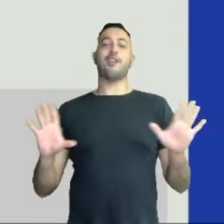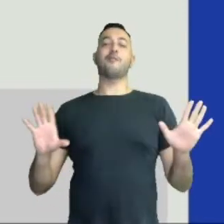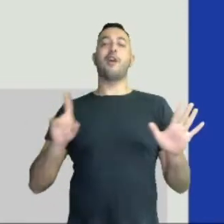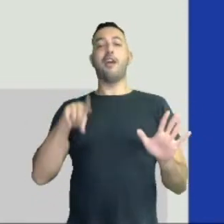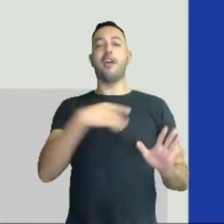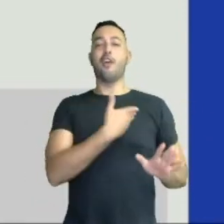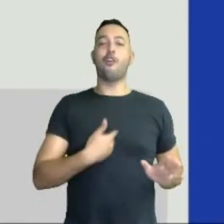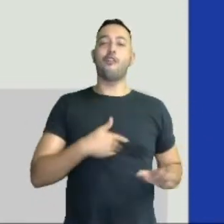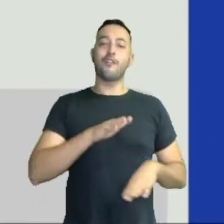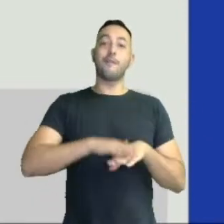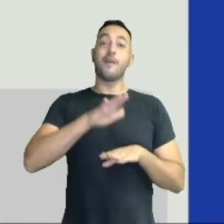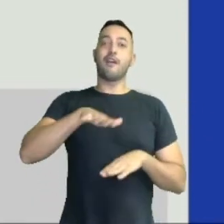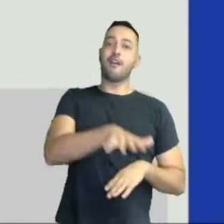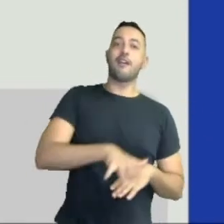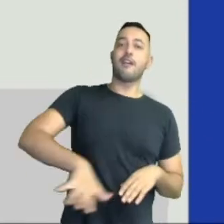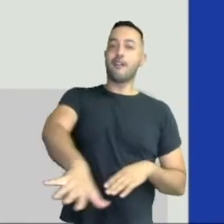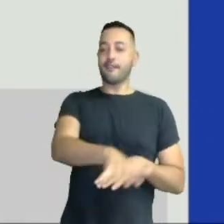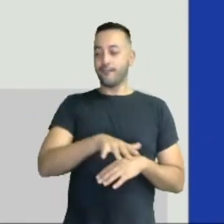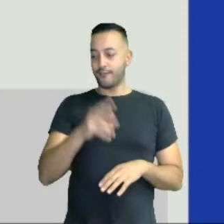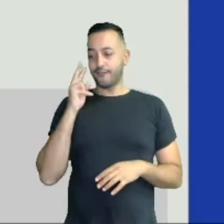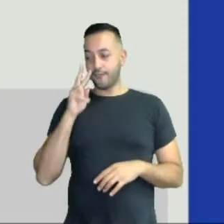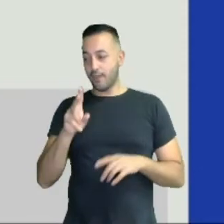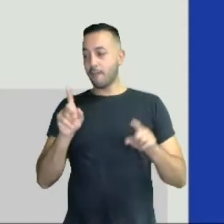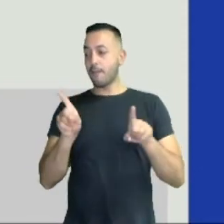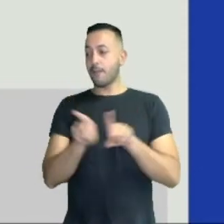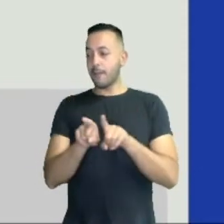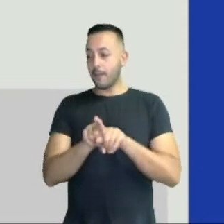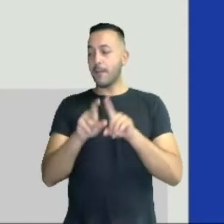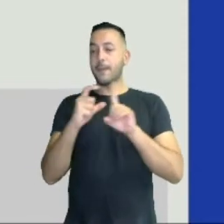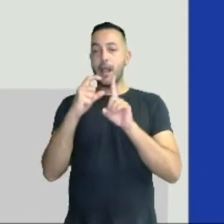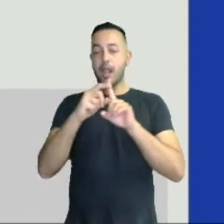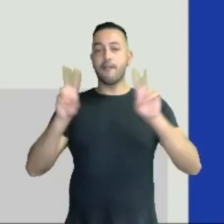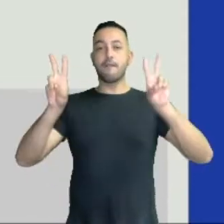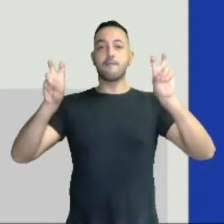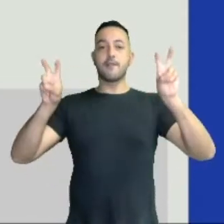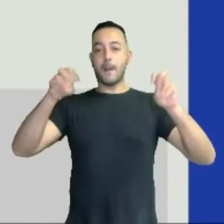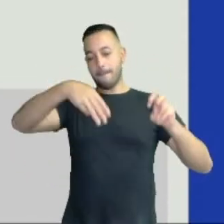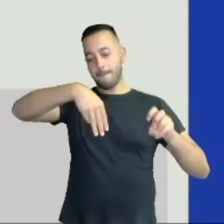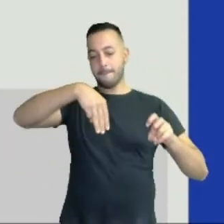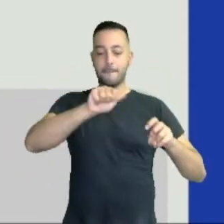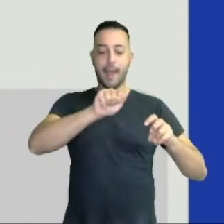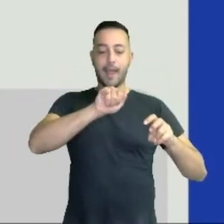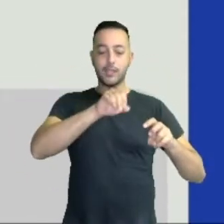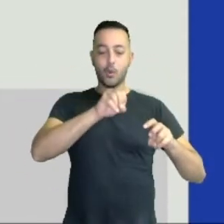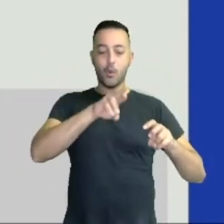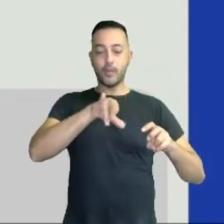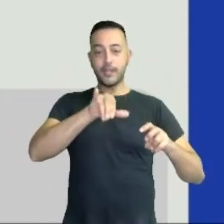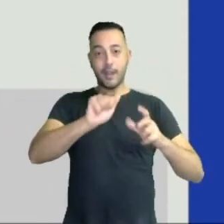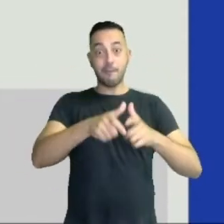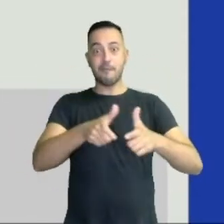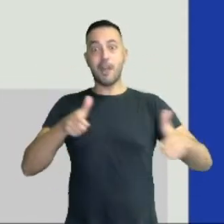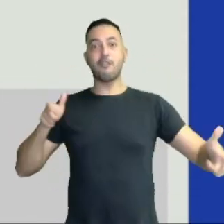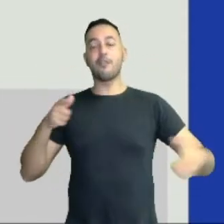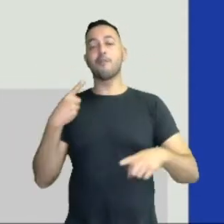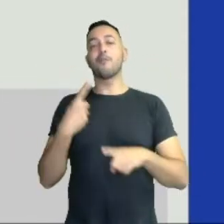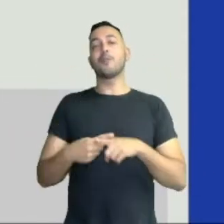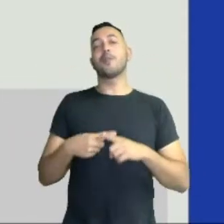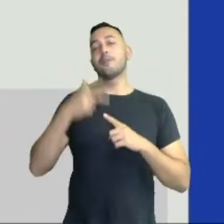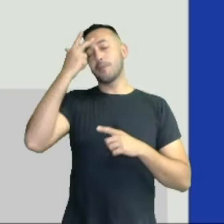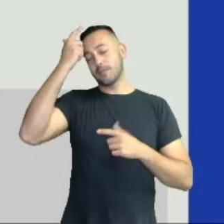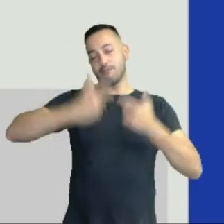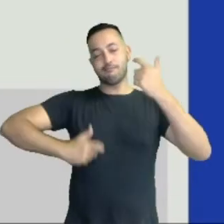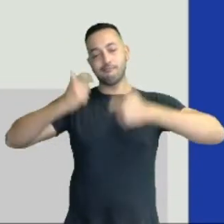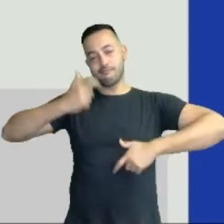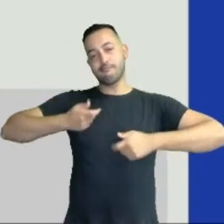da maioria. Vê que maioria ali está entre aspas, marcado pela participação do cidadão nos negócios